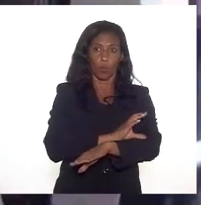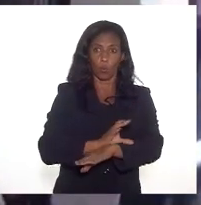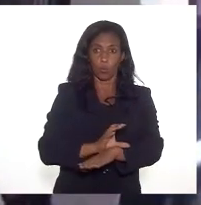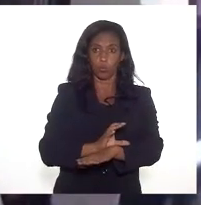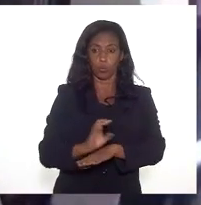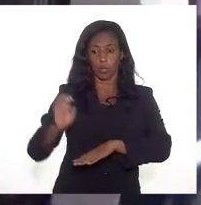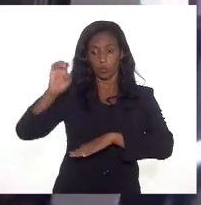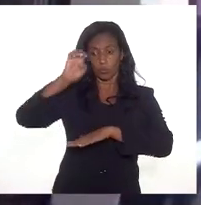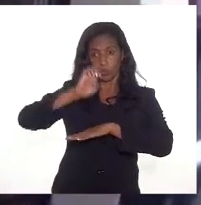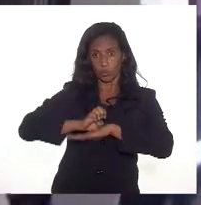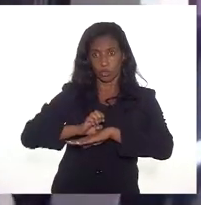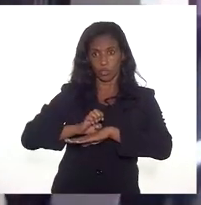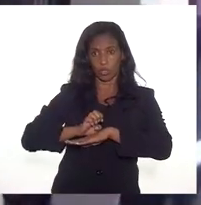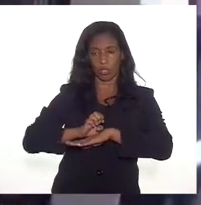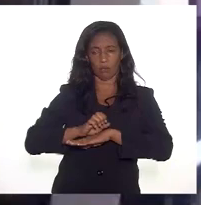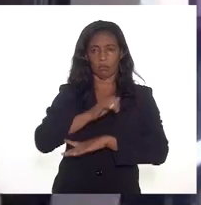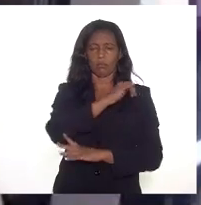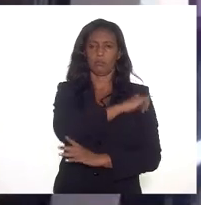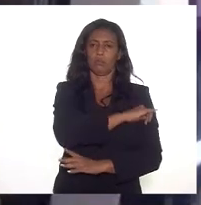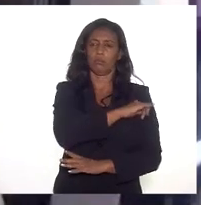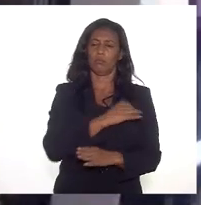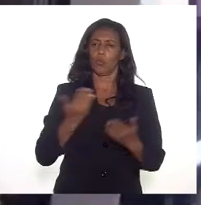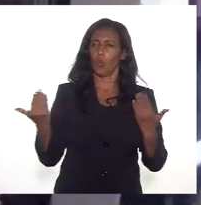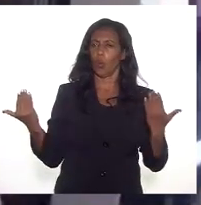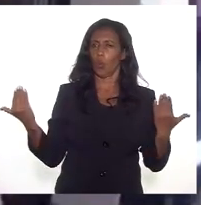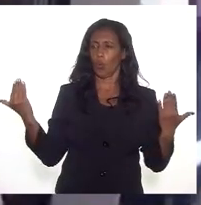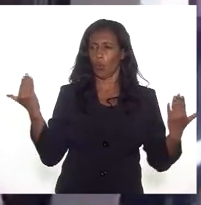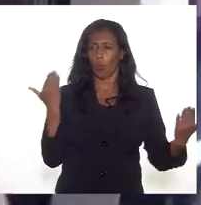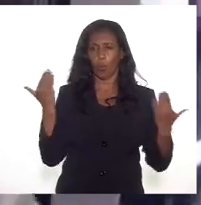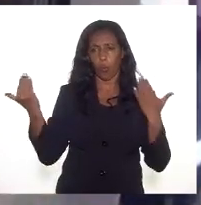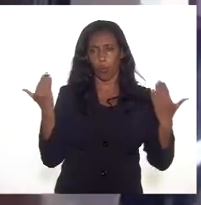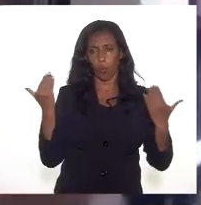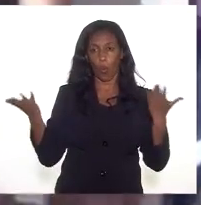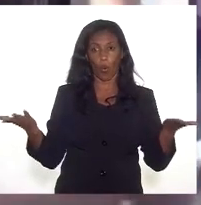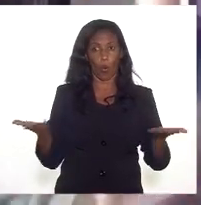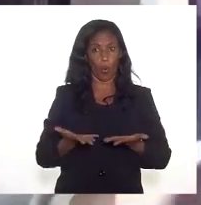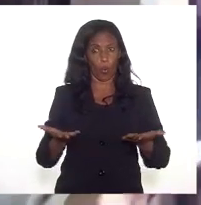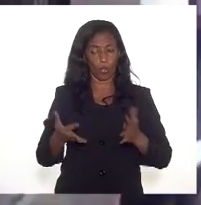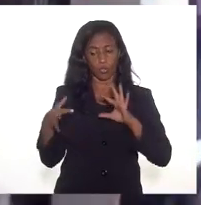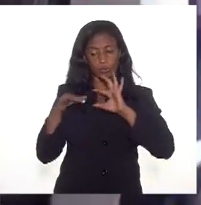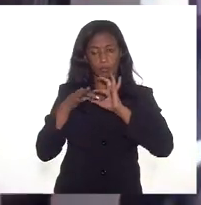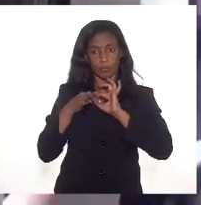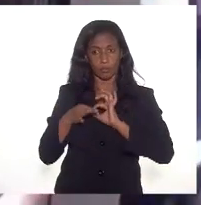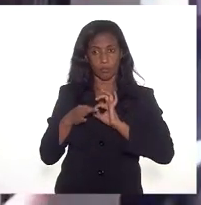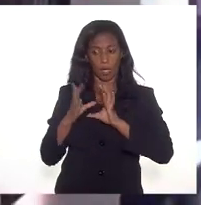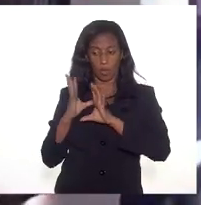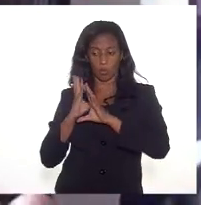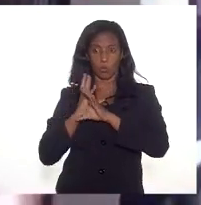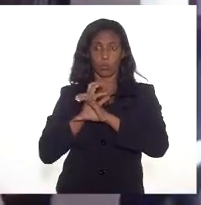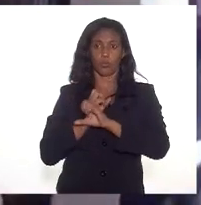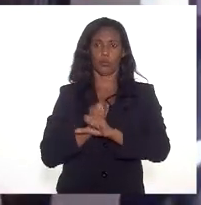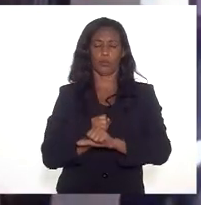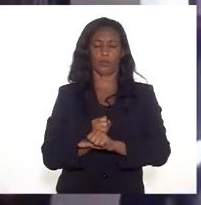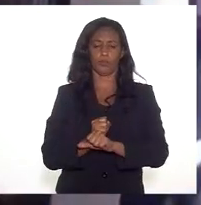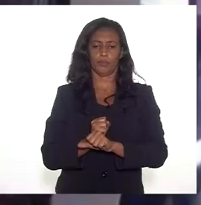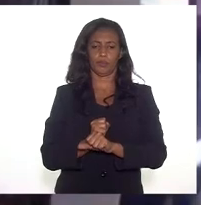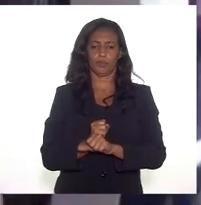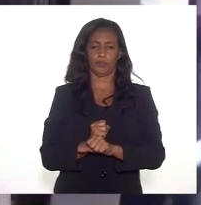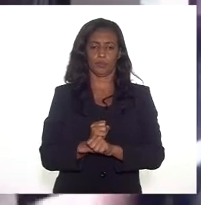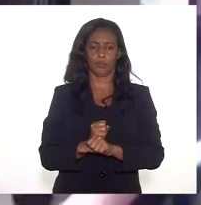do Estado do Rio de Janeiro. A relação hoje é uma relação onde há o somatório